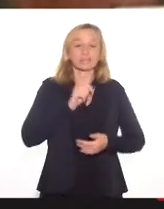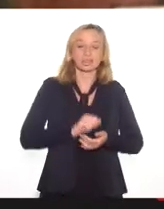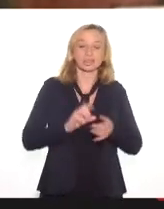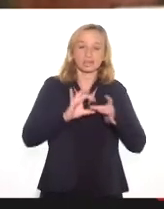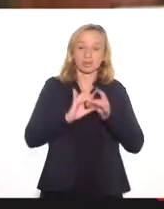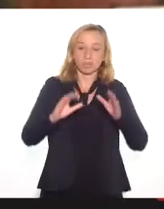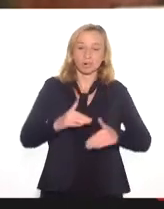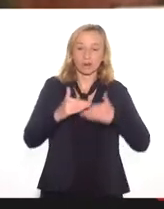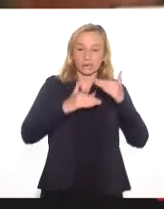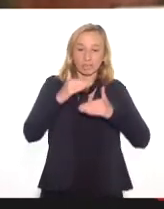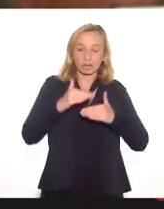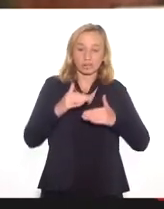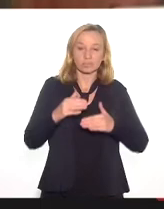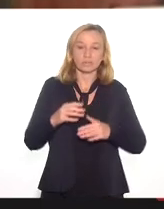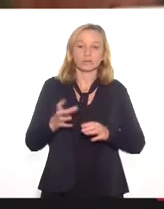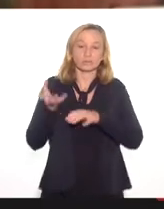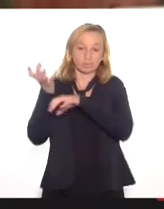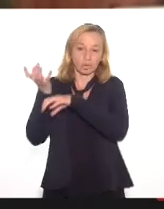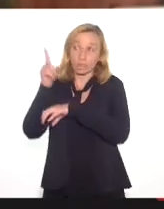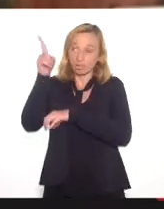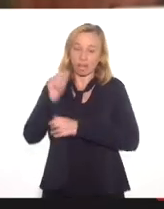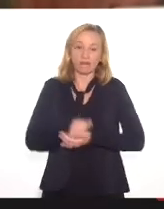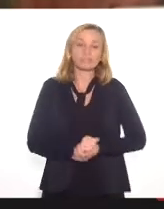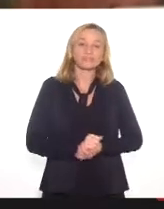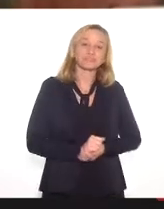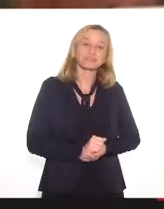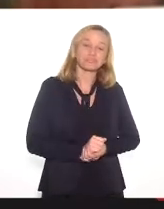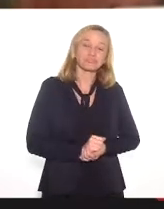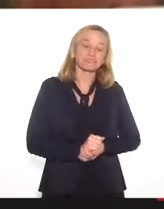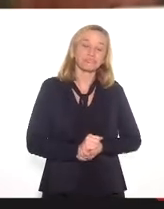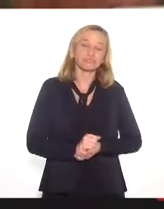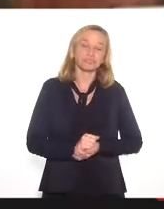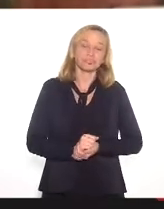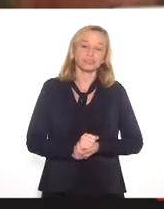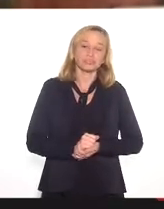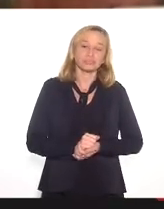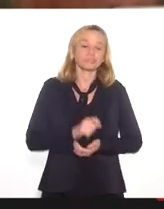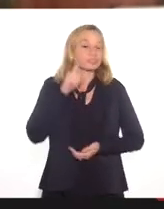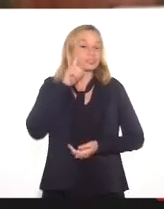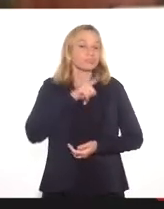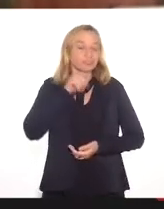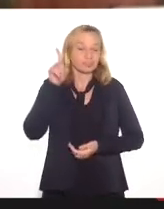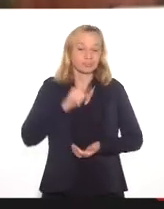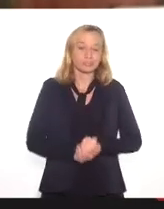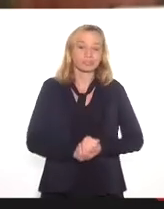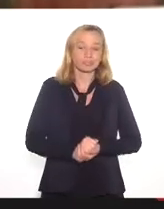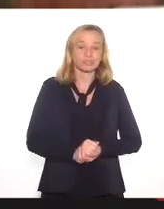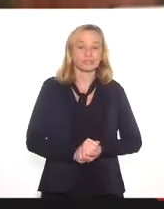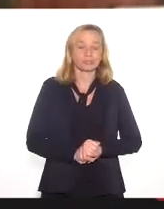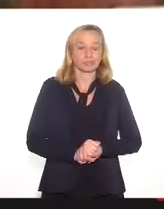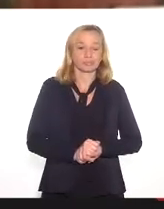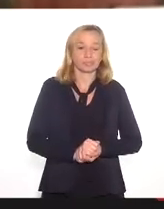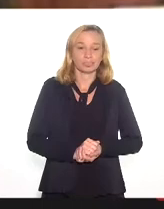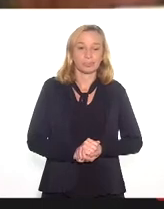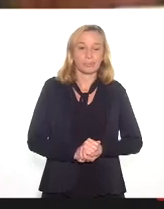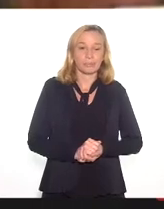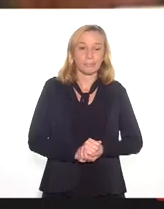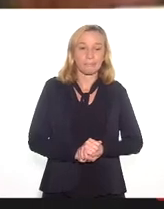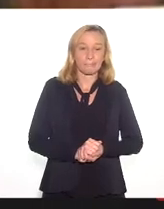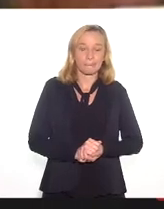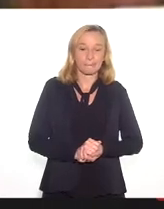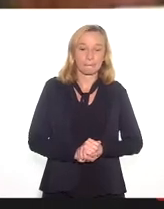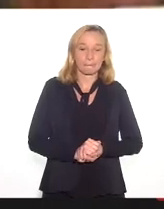no Congresso, no Congresso americano, em que ele, embora a